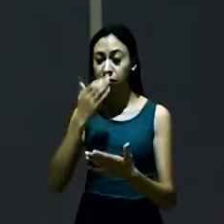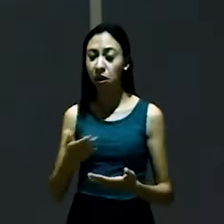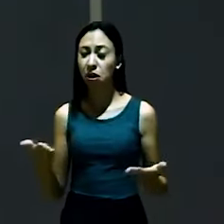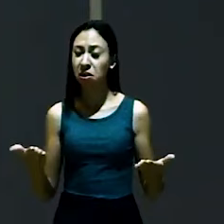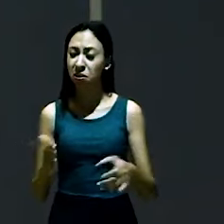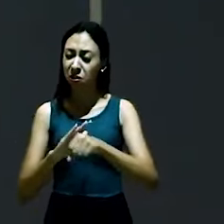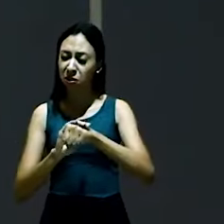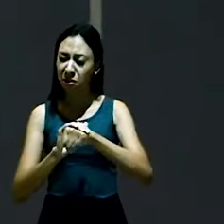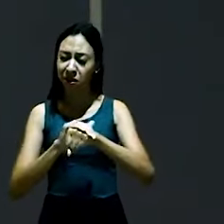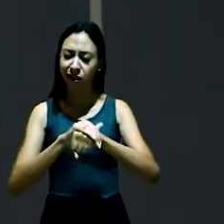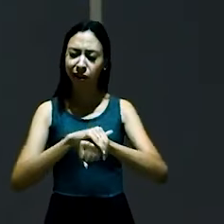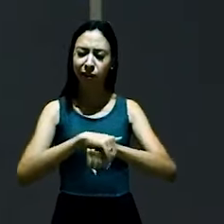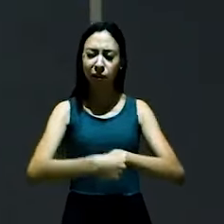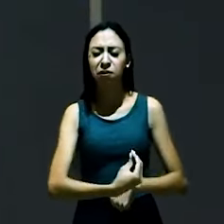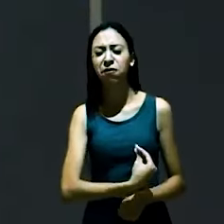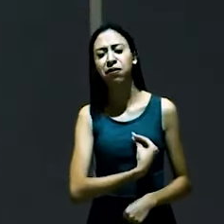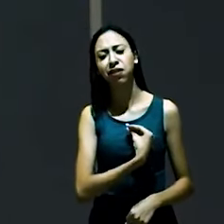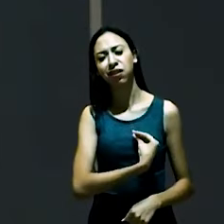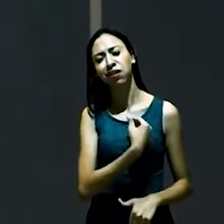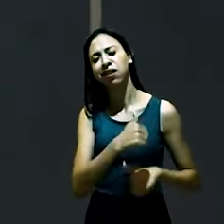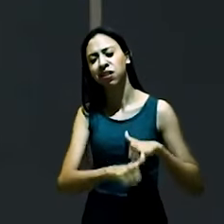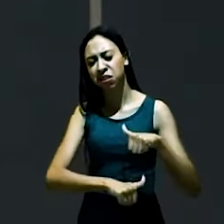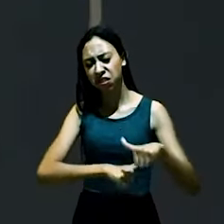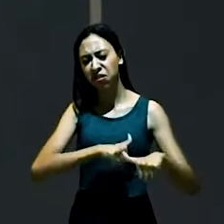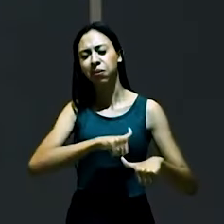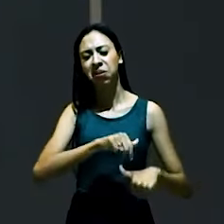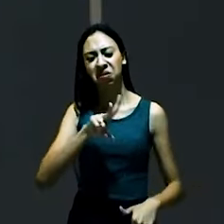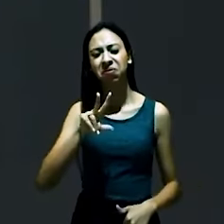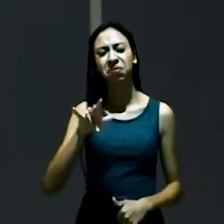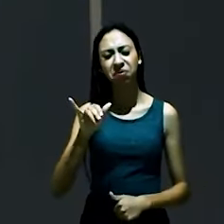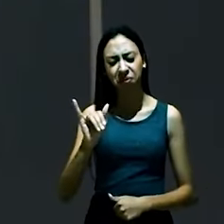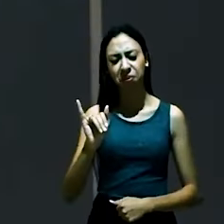está transformando essas vidas que estão aqui no altar.